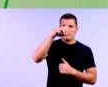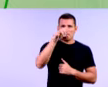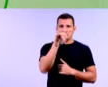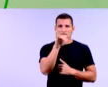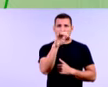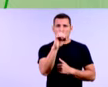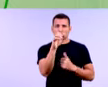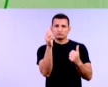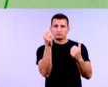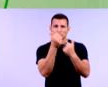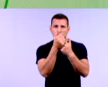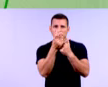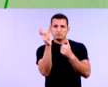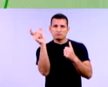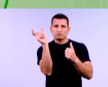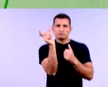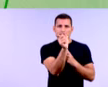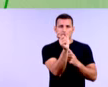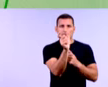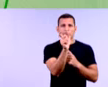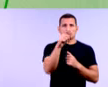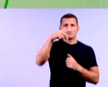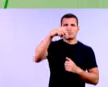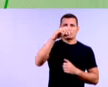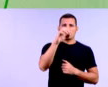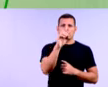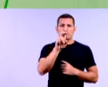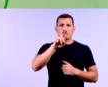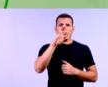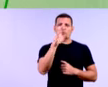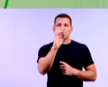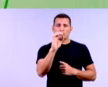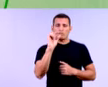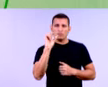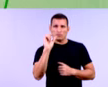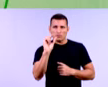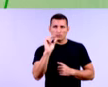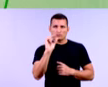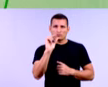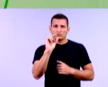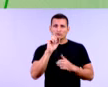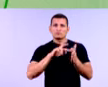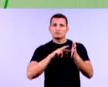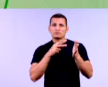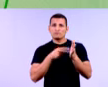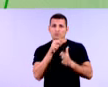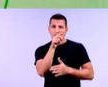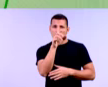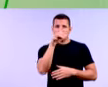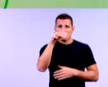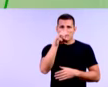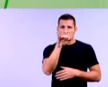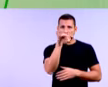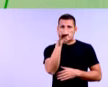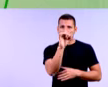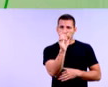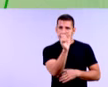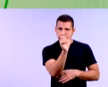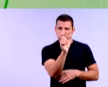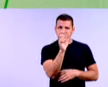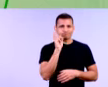por esse outro advérbio um pouco, aí significa que esse meio sempre ficará